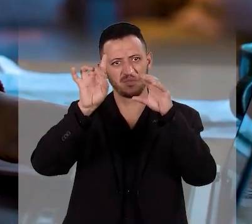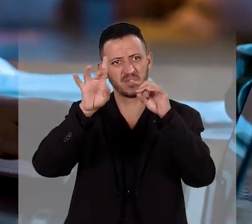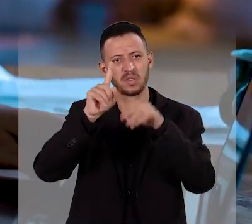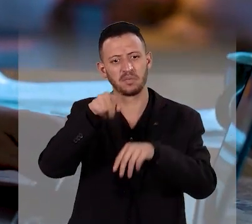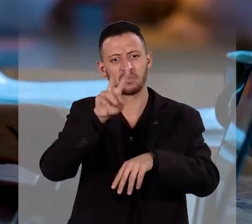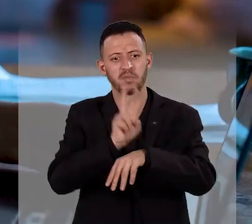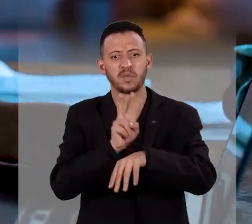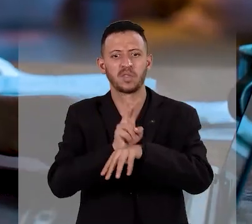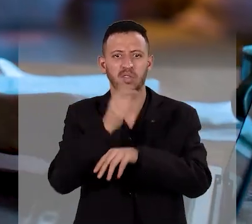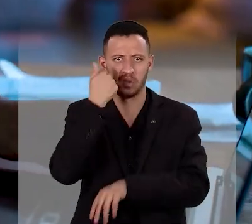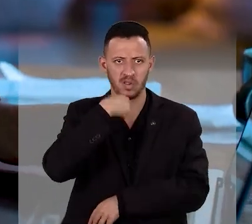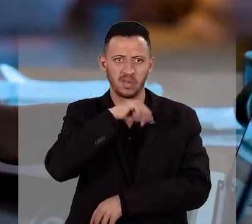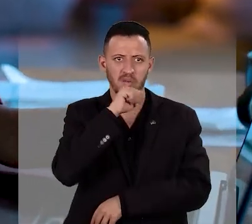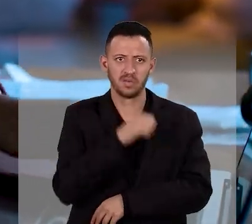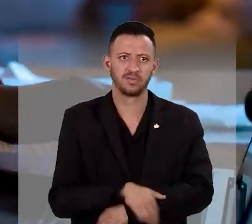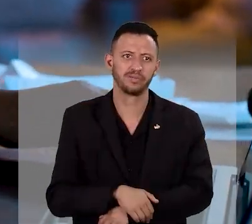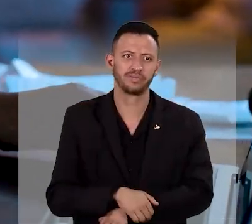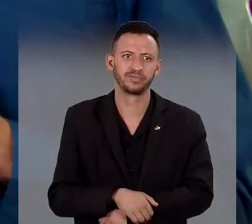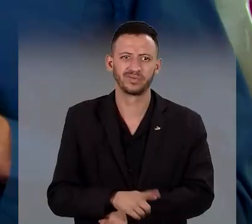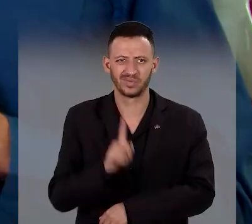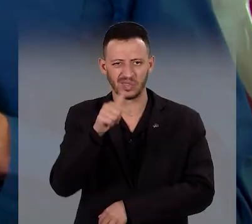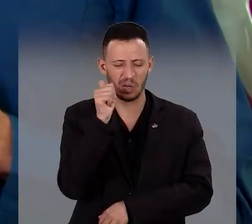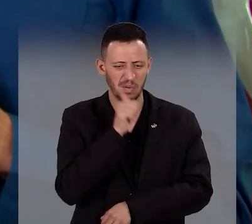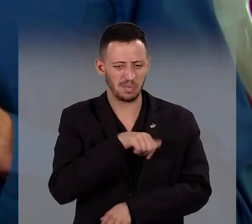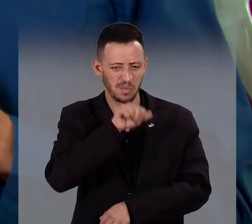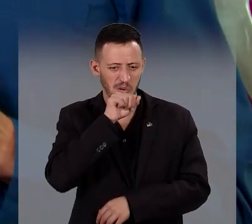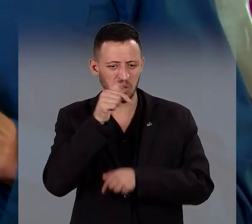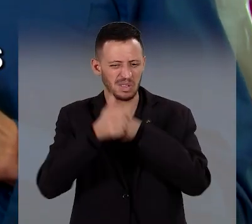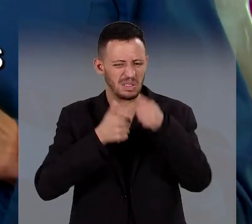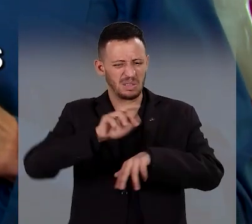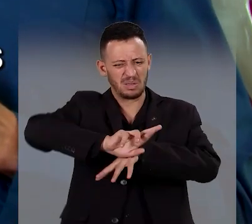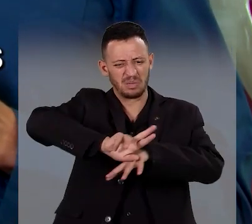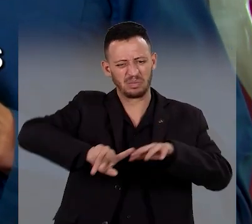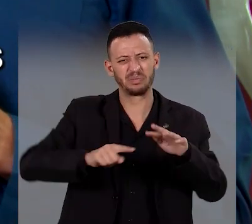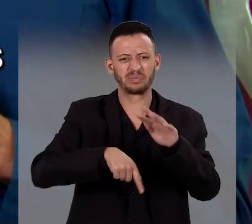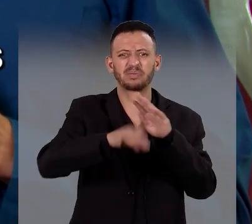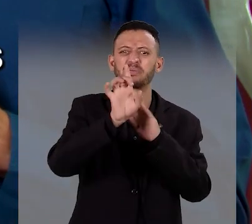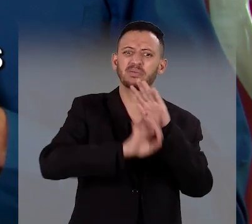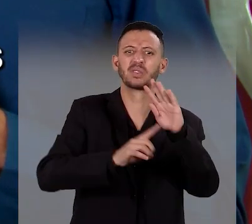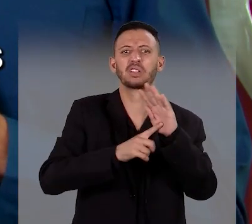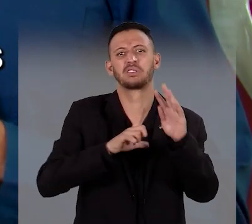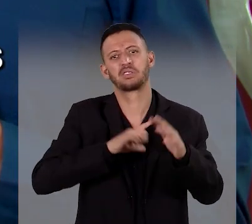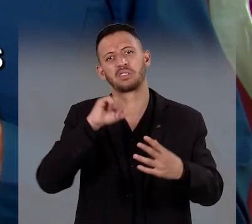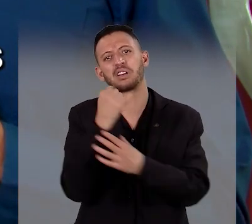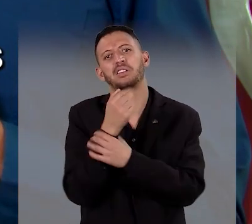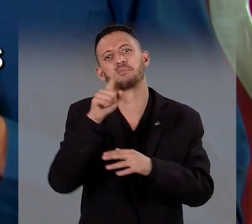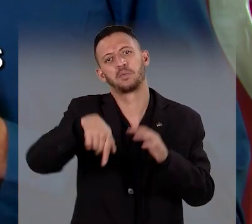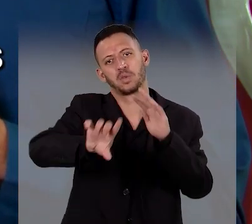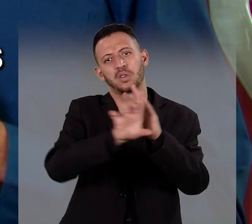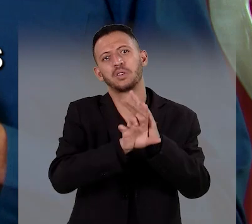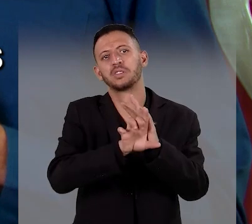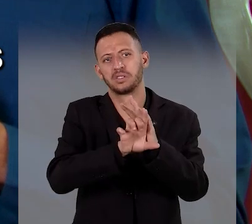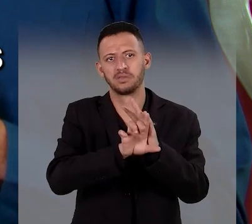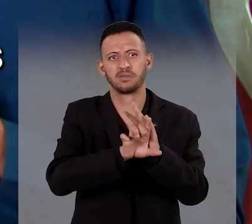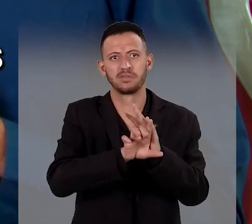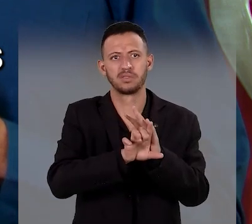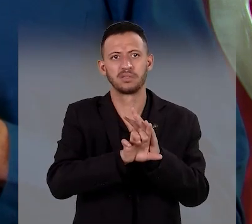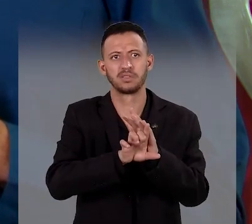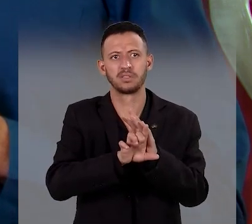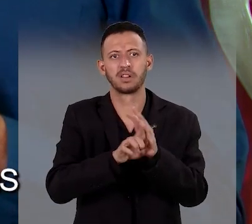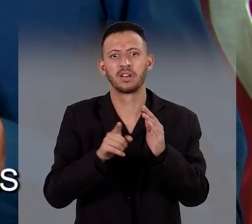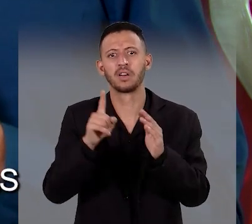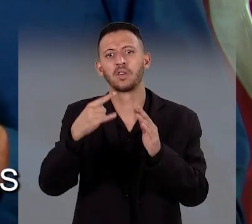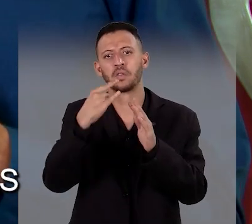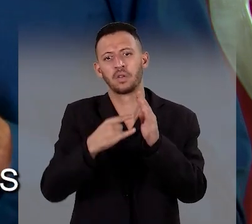direitos específicos para proteger as mães. As mães que trabalham têm uma série de direitos garantidos por lei. Entre